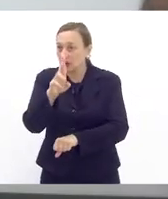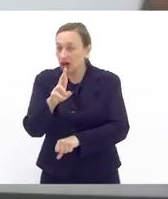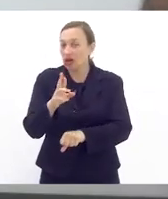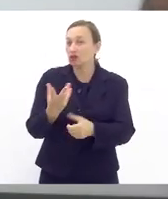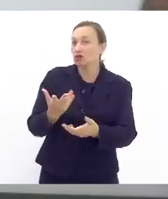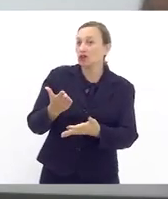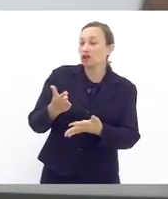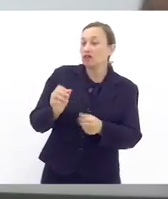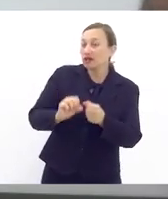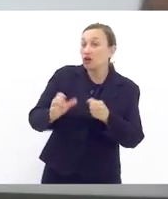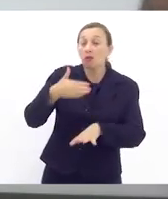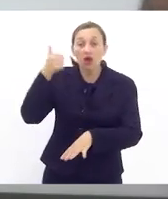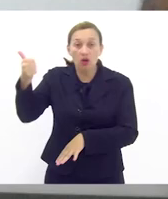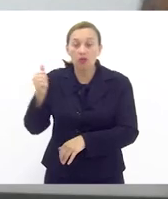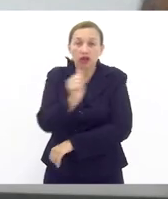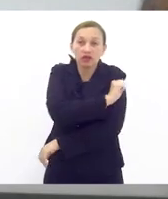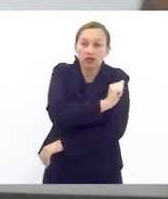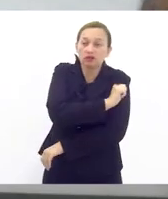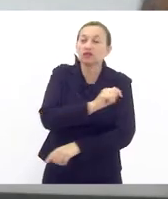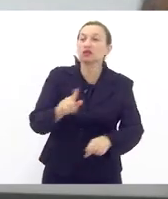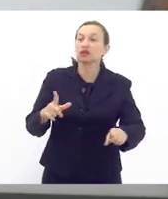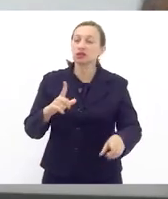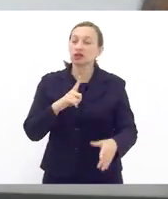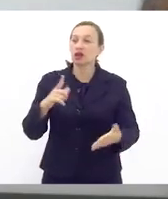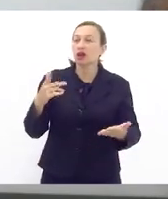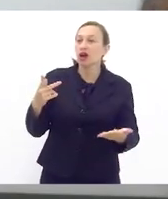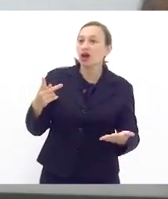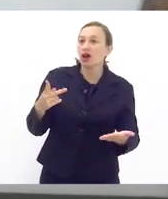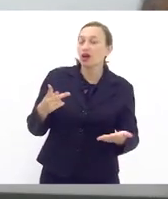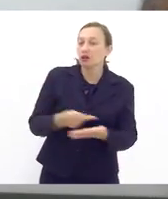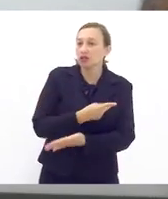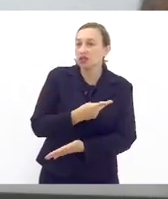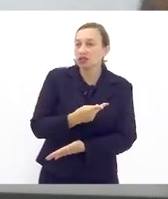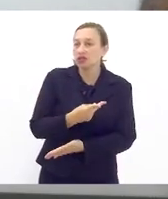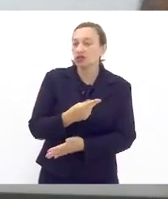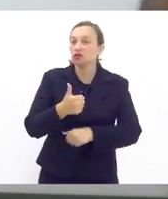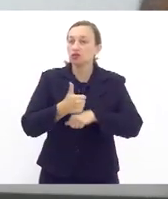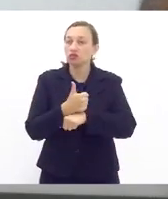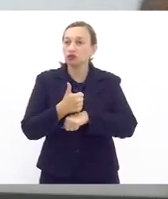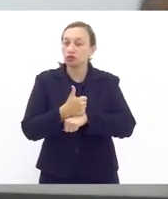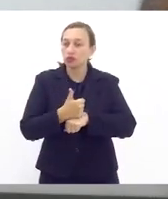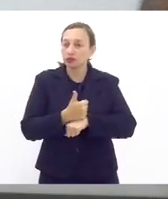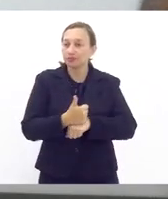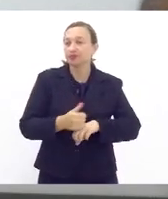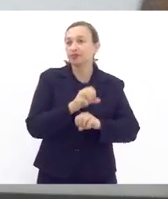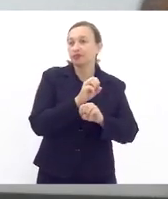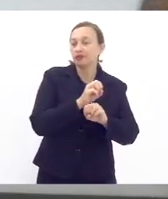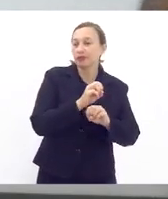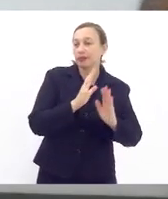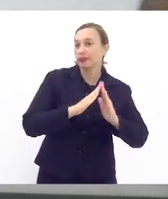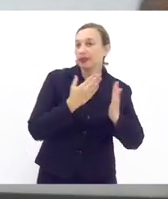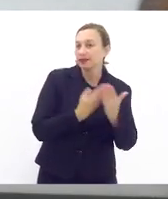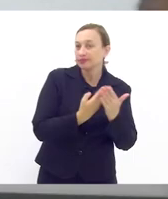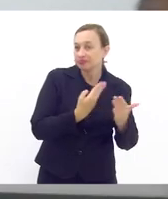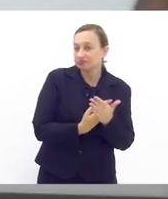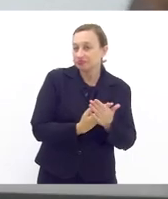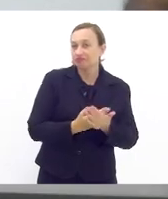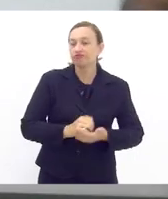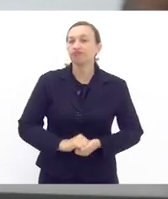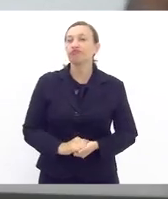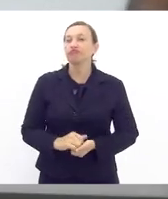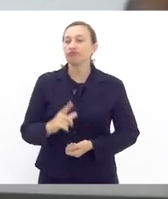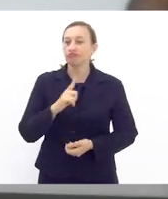nossos alunos e isso também tem acontecido com os profissionais das escolas a maioria dos profissionais grande parte